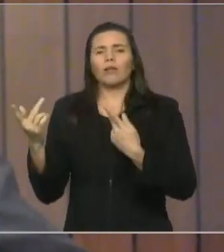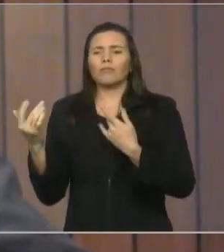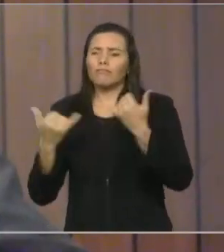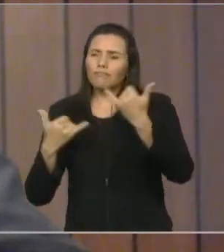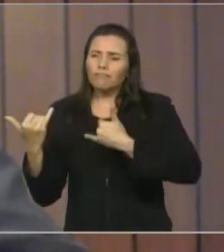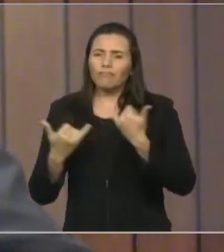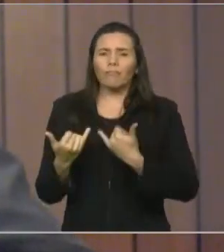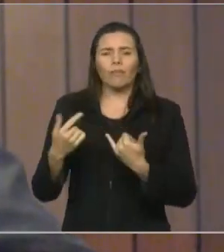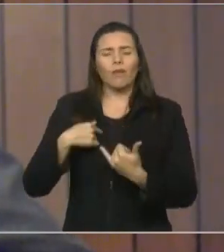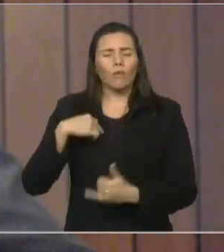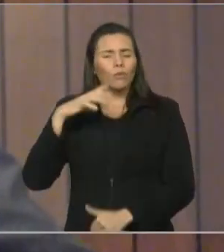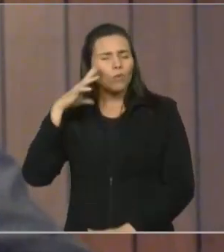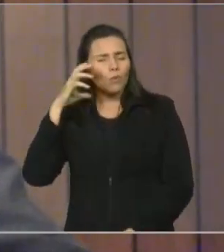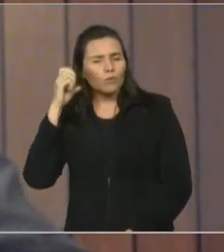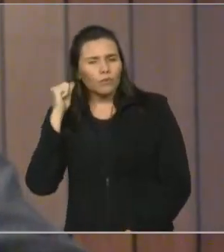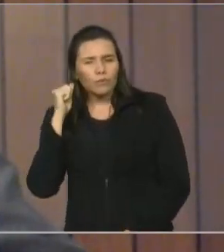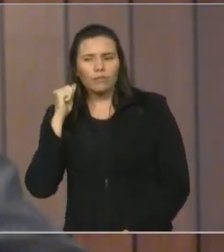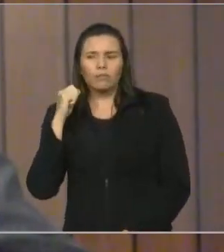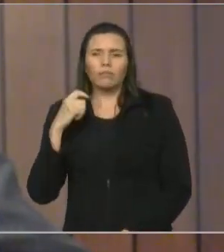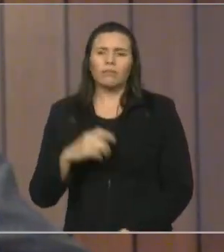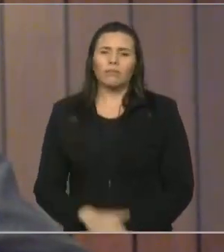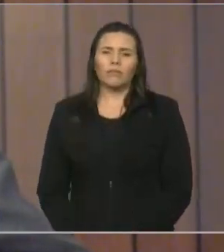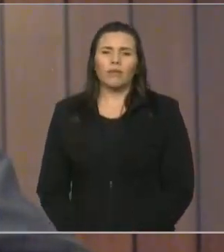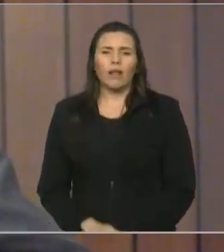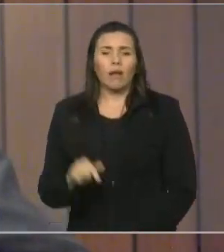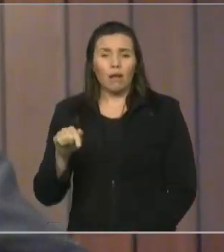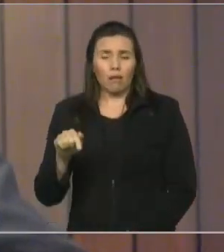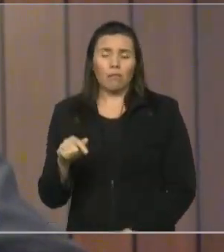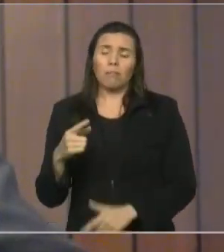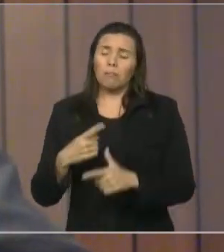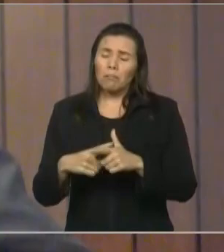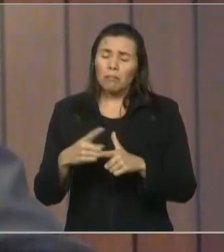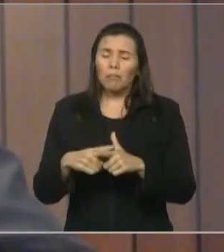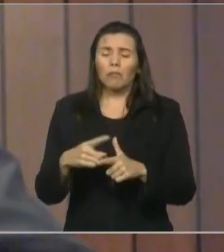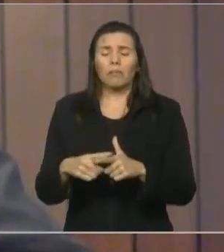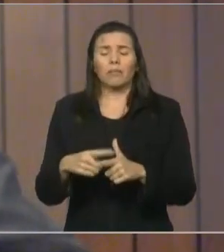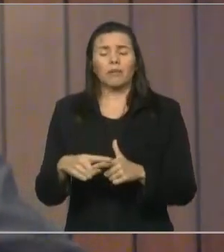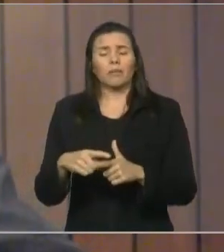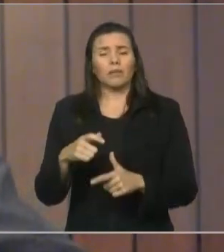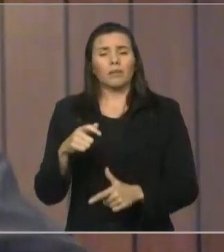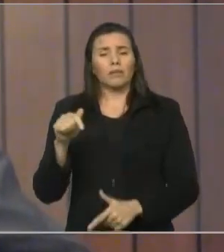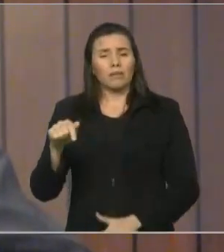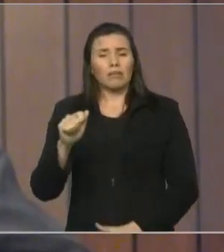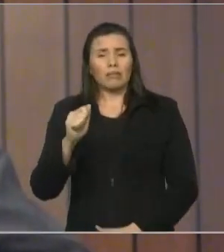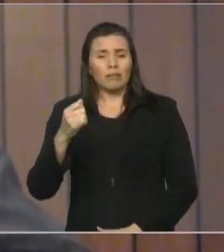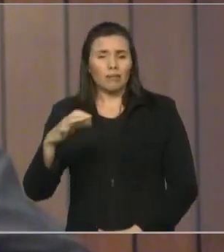denúncias que pairam sobre o executivo de Açailândia.